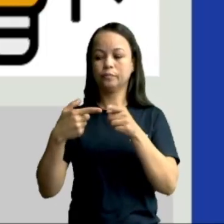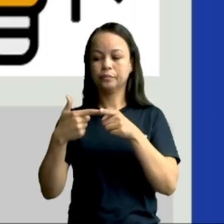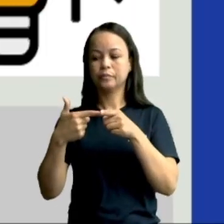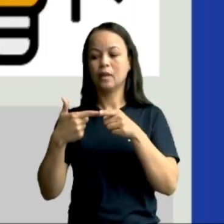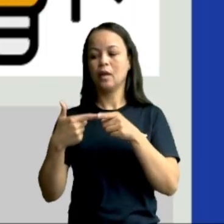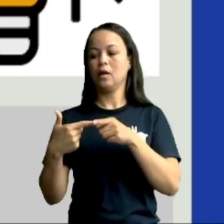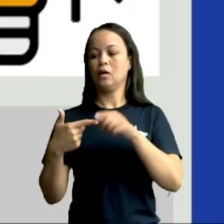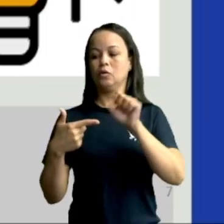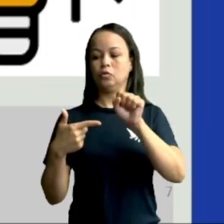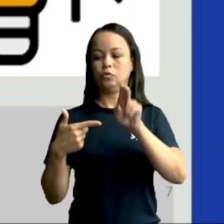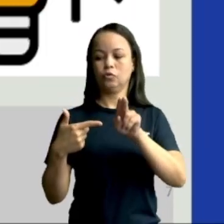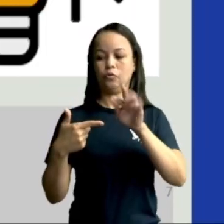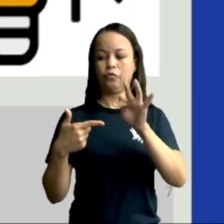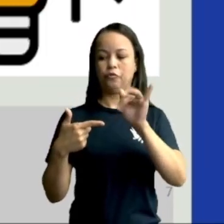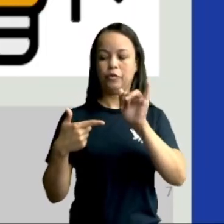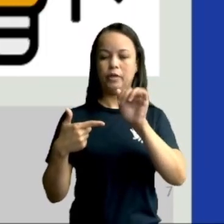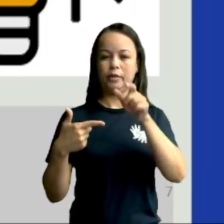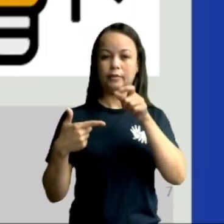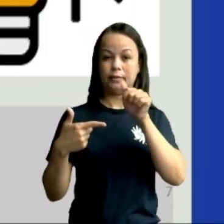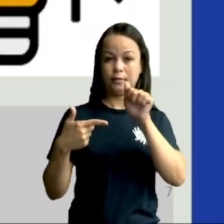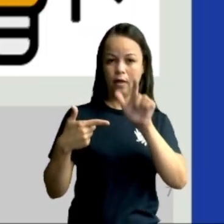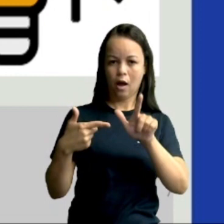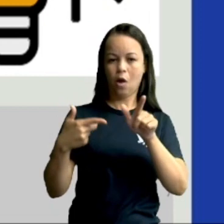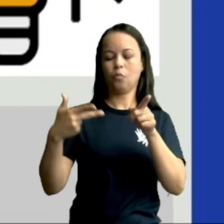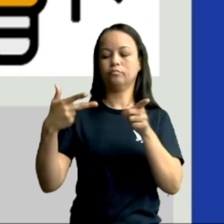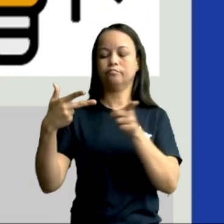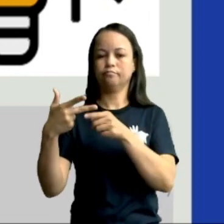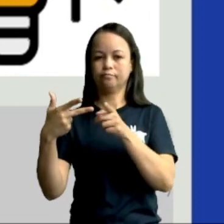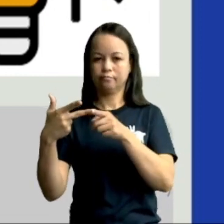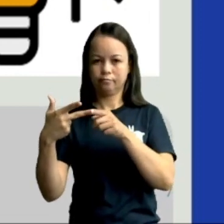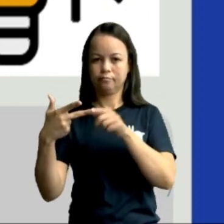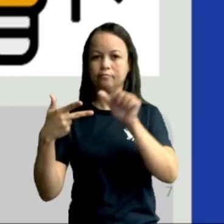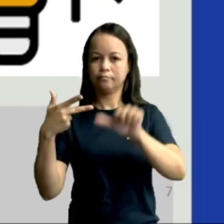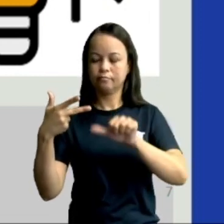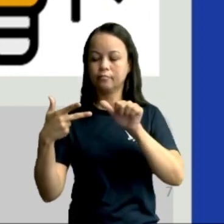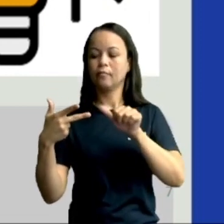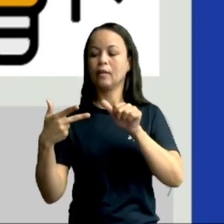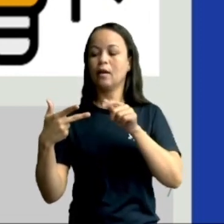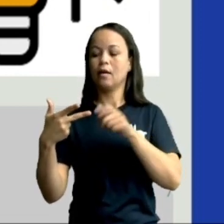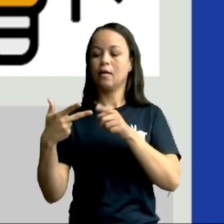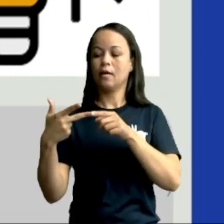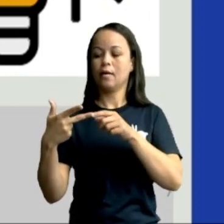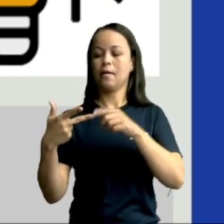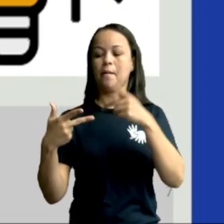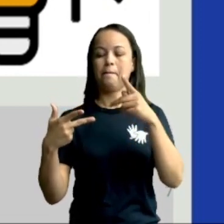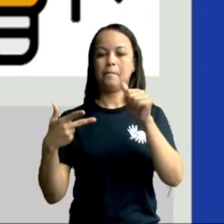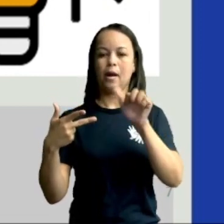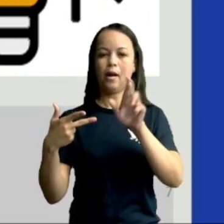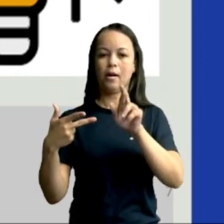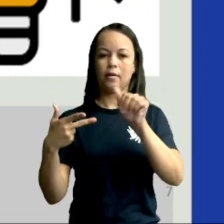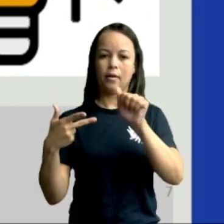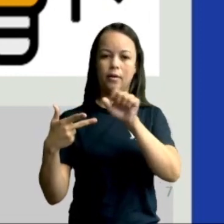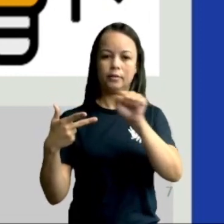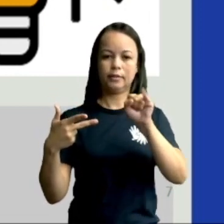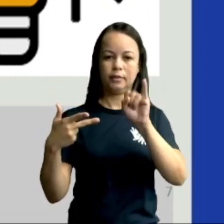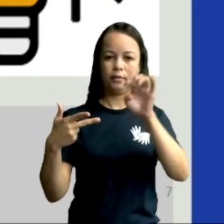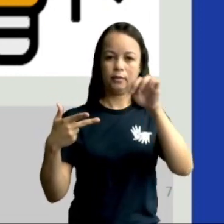derivação sufixal. Depois, vamos aprender sobre a derivação